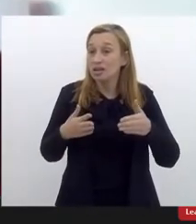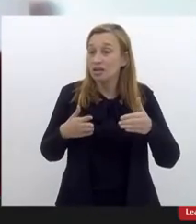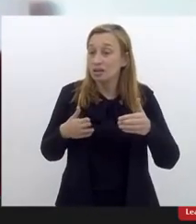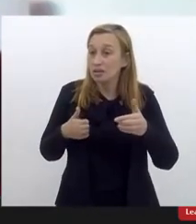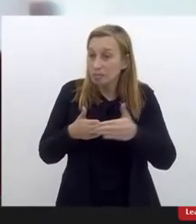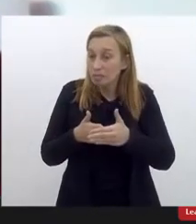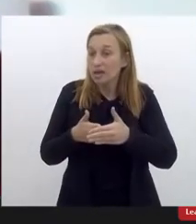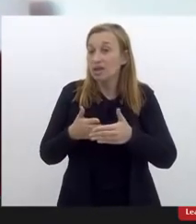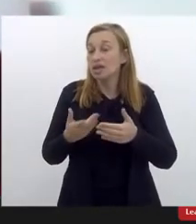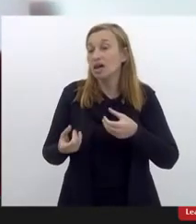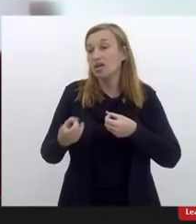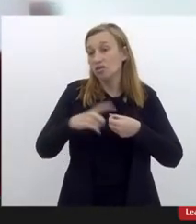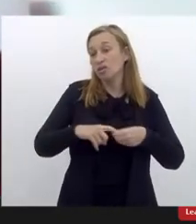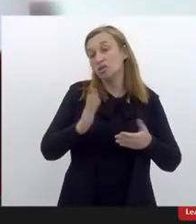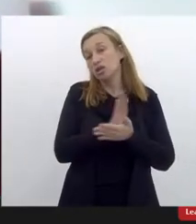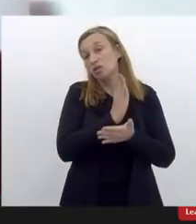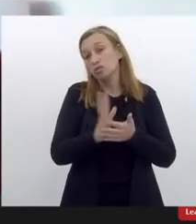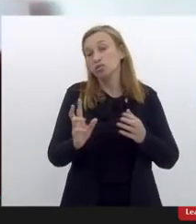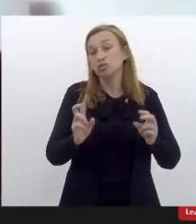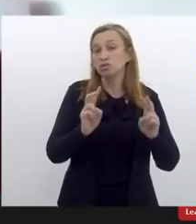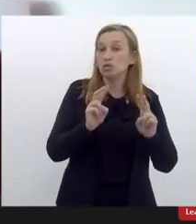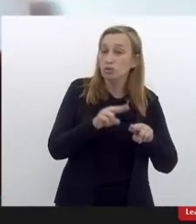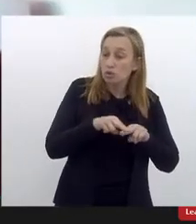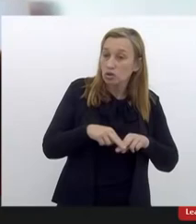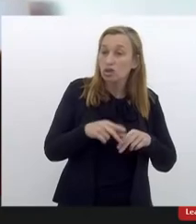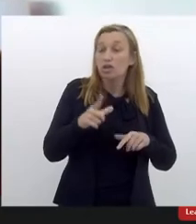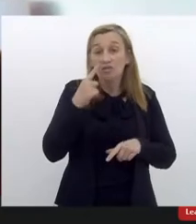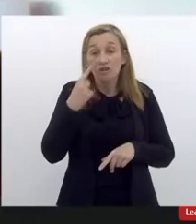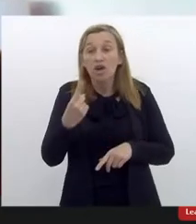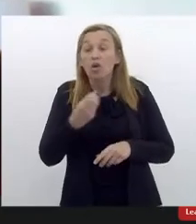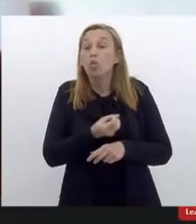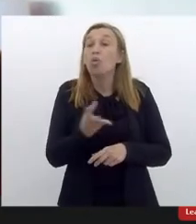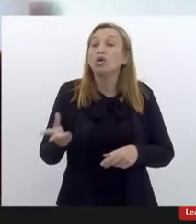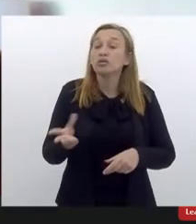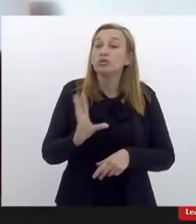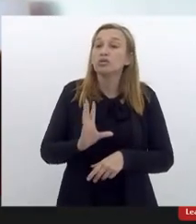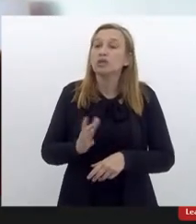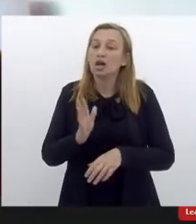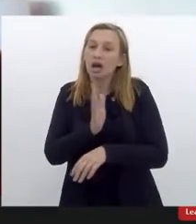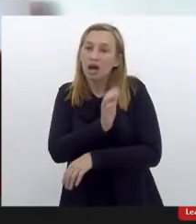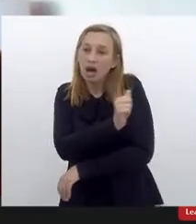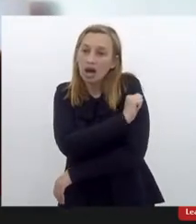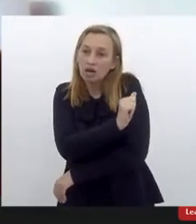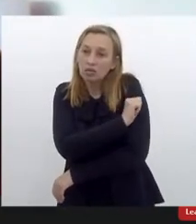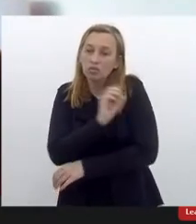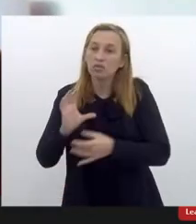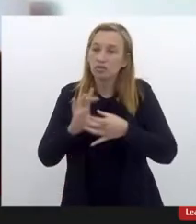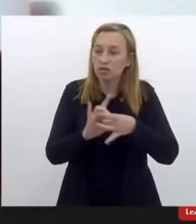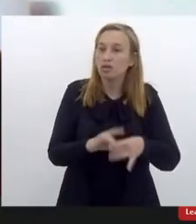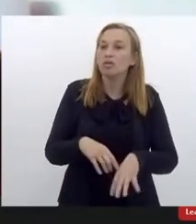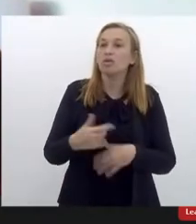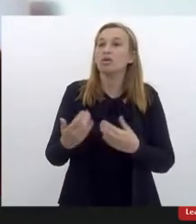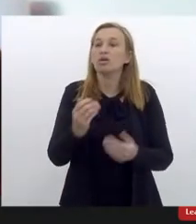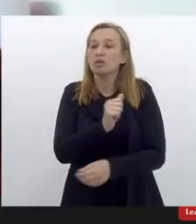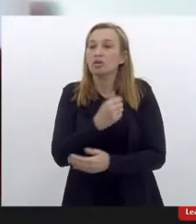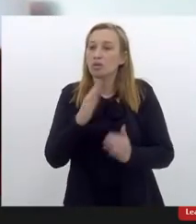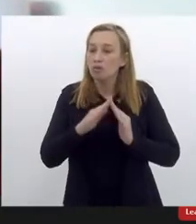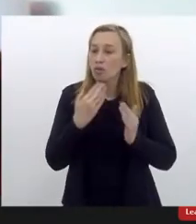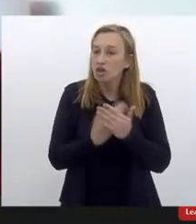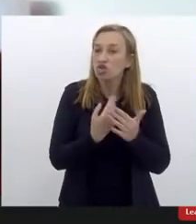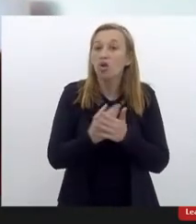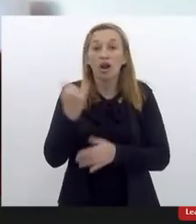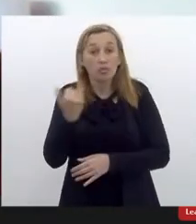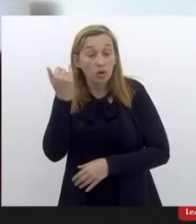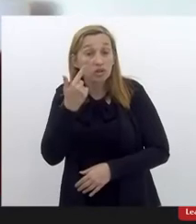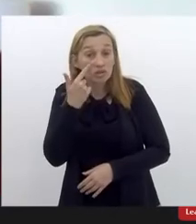em alguns casos. E aí a gente ter, por exemplo, quantos alunos estavam mantendo algum vínculo com a escola é importante para a gente mensurar se